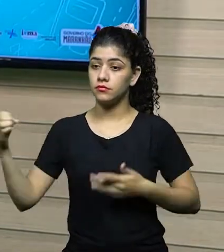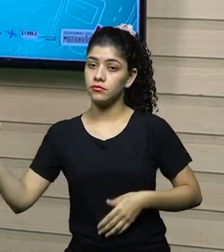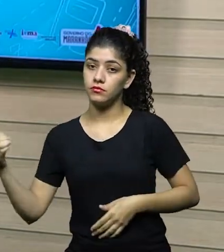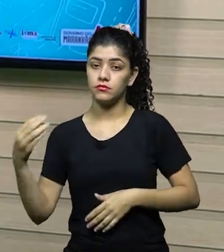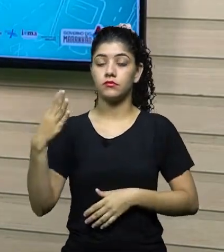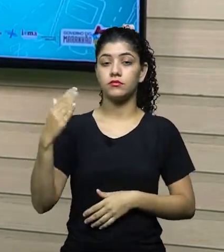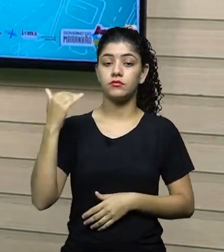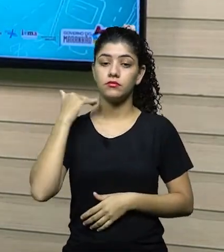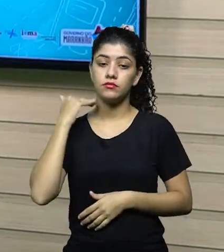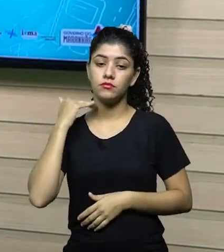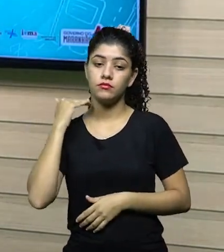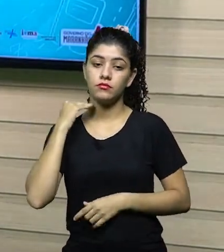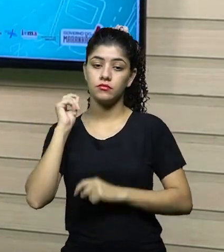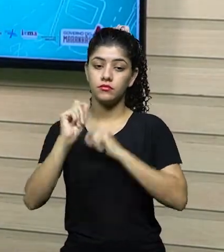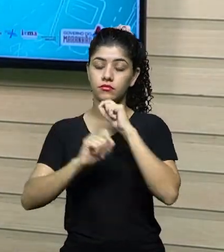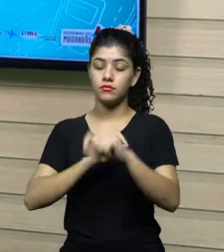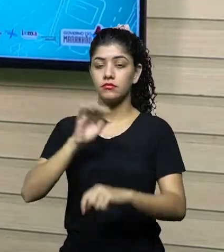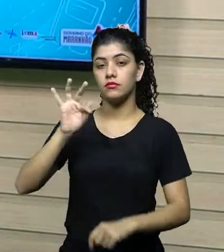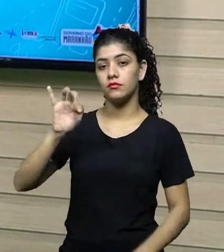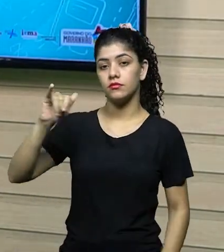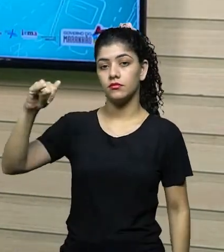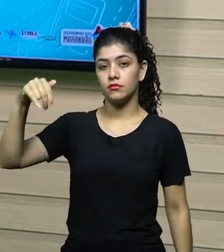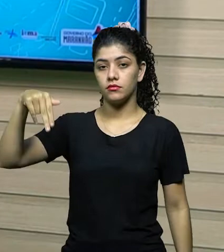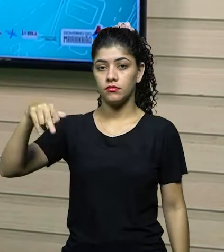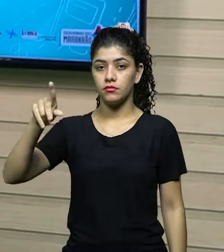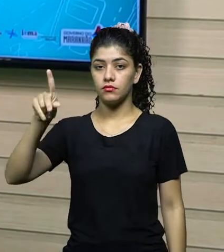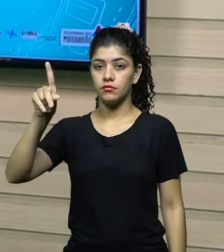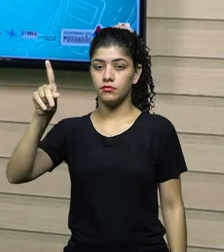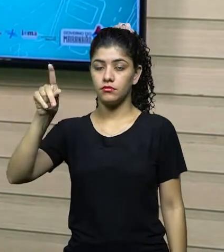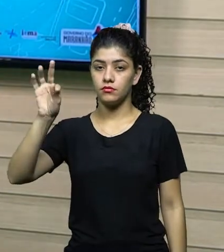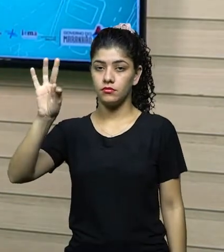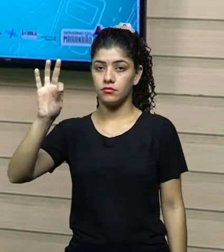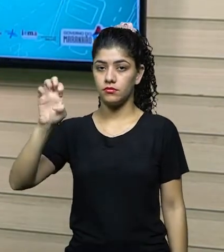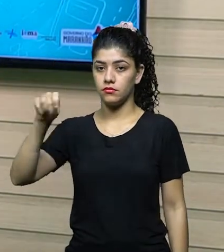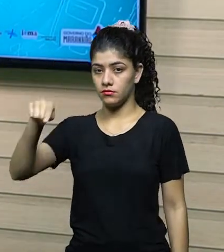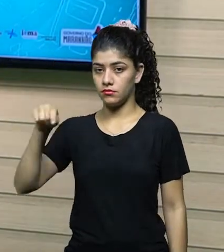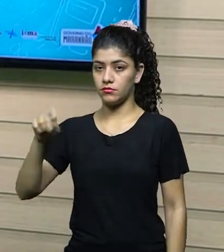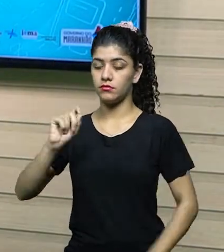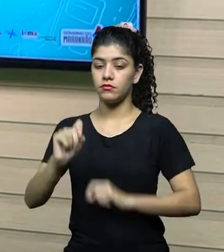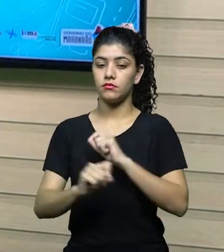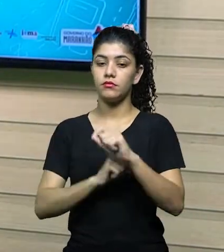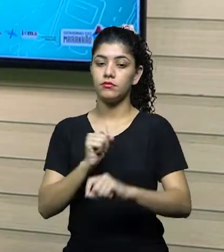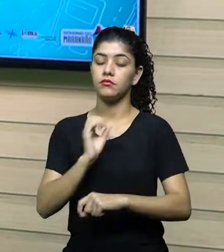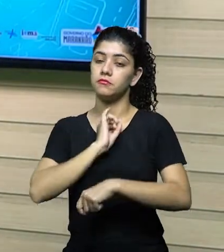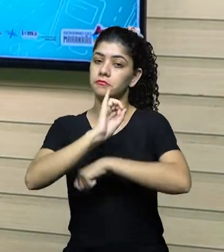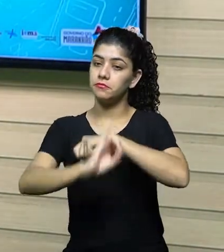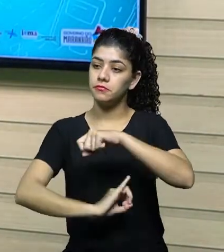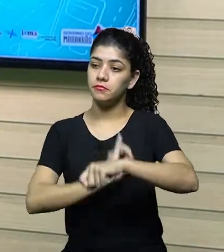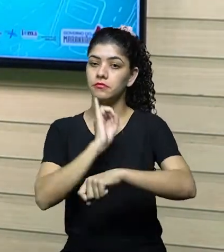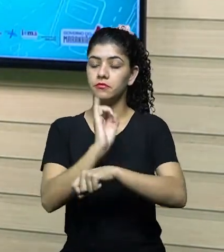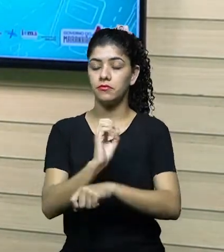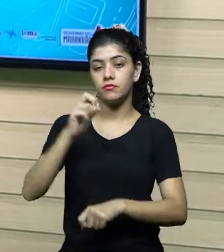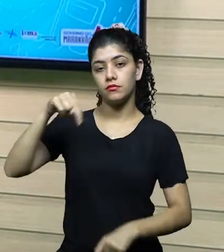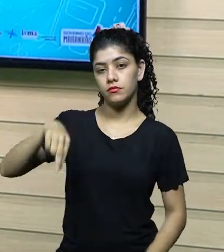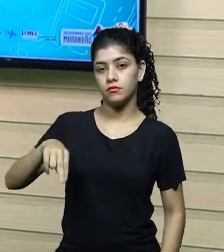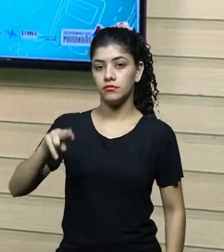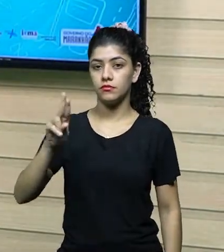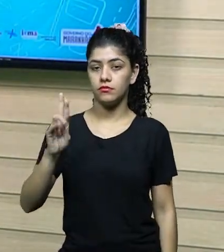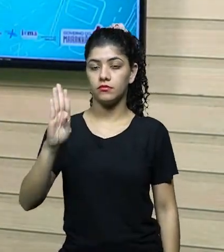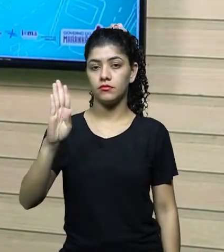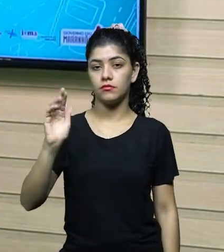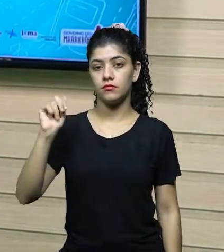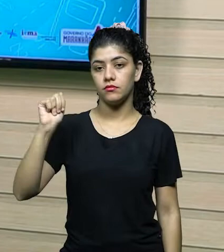novas instituições bancárias conhecidas como fintechs, que são aquelas empresas financeiras tecnológicas, como o